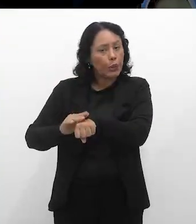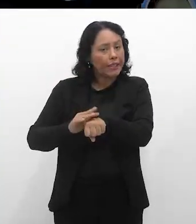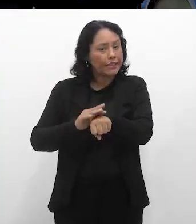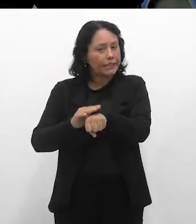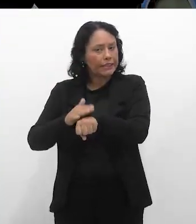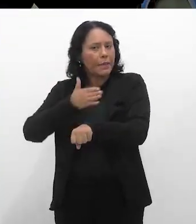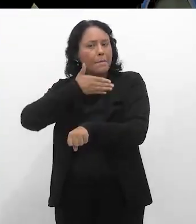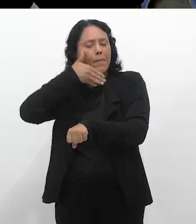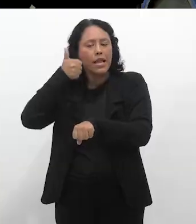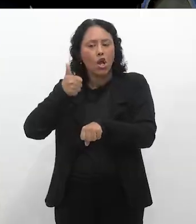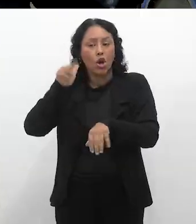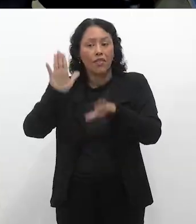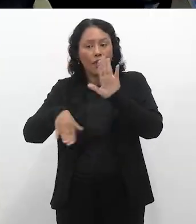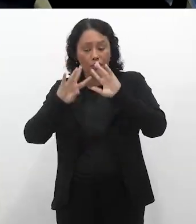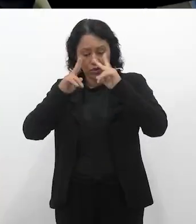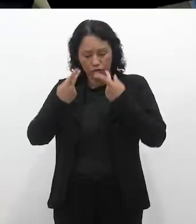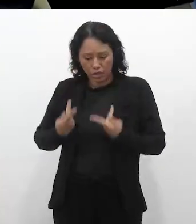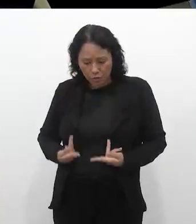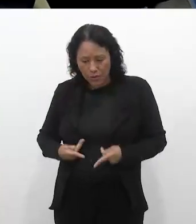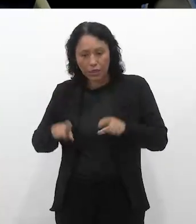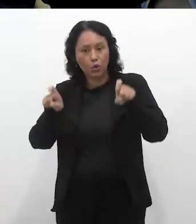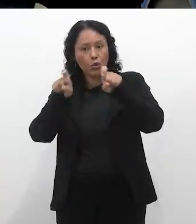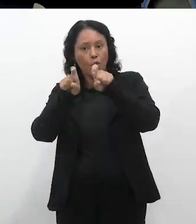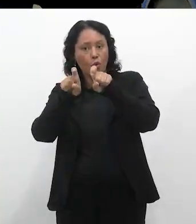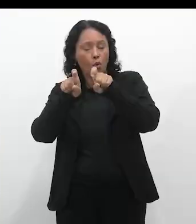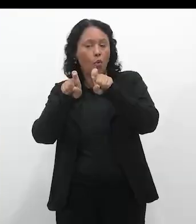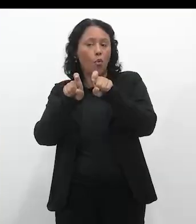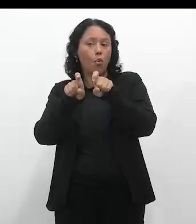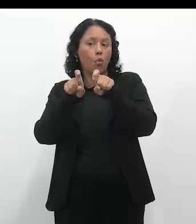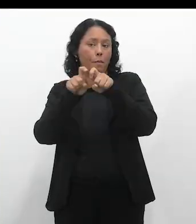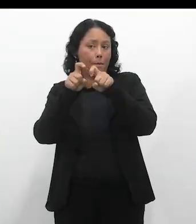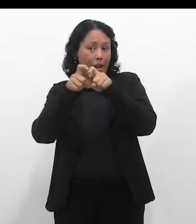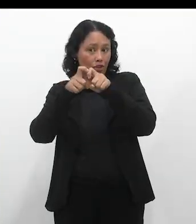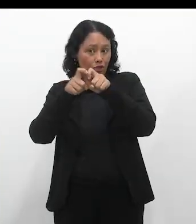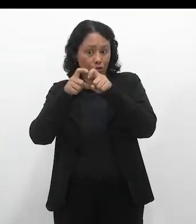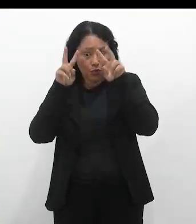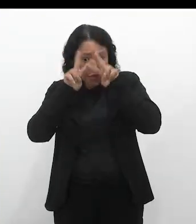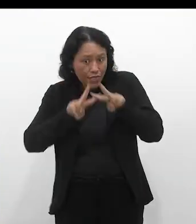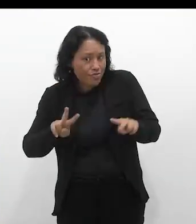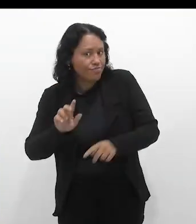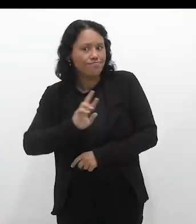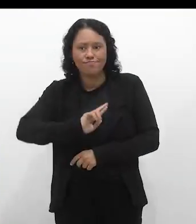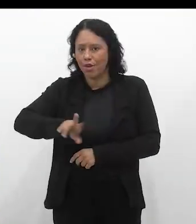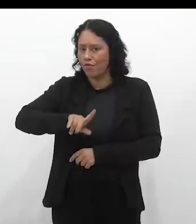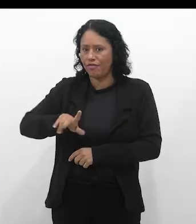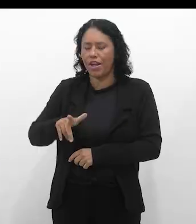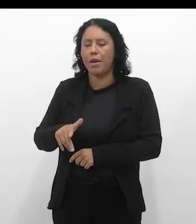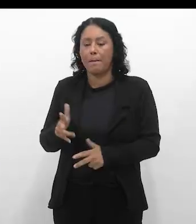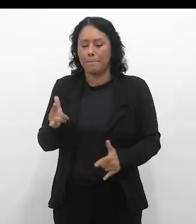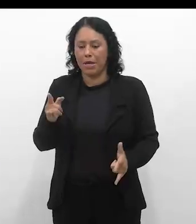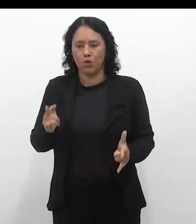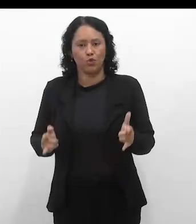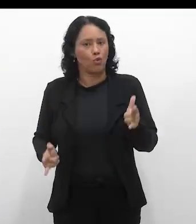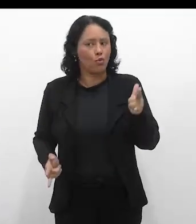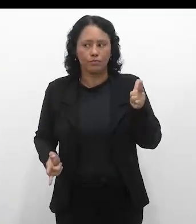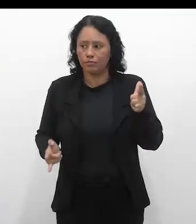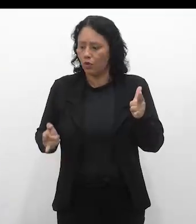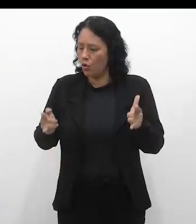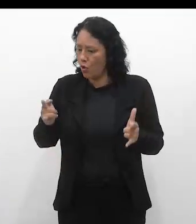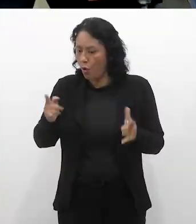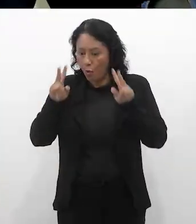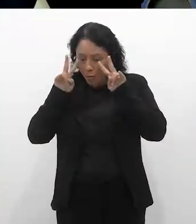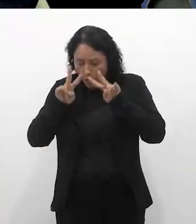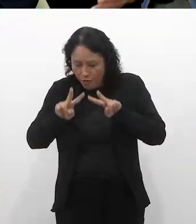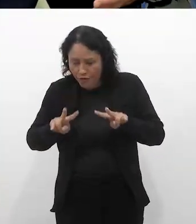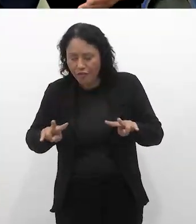em diagnosticar a doença que você talvez não visse na laparoscopia. O robô permite isso. O robô tem uma delicadeza, apesar